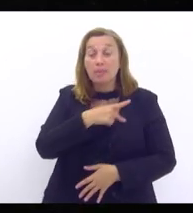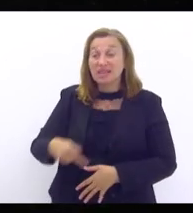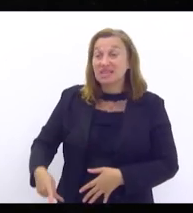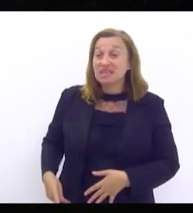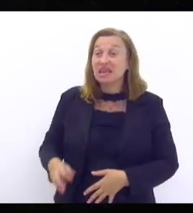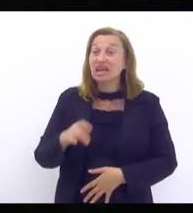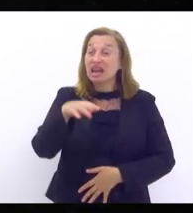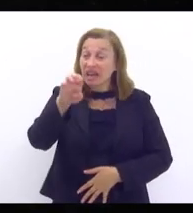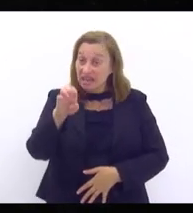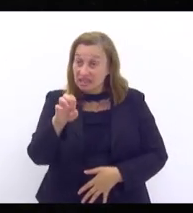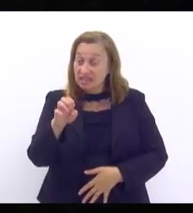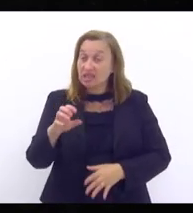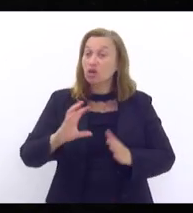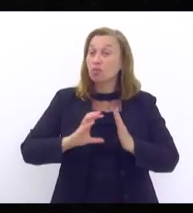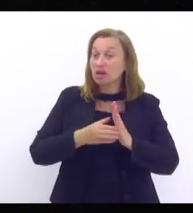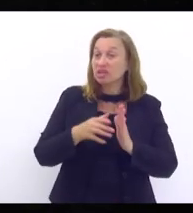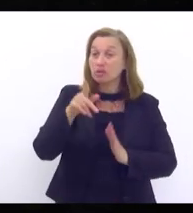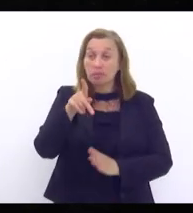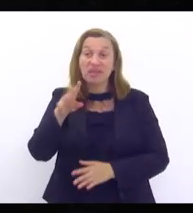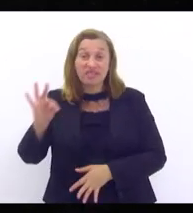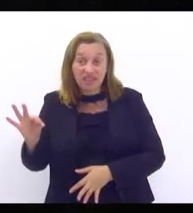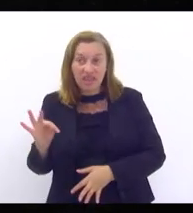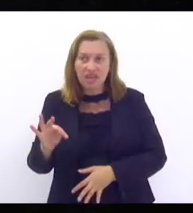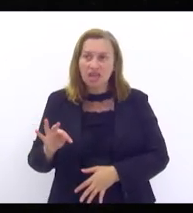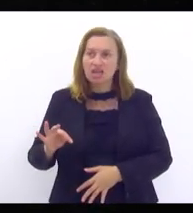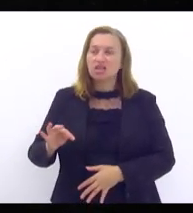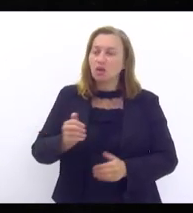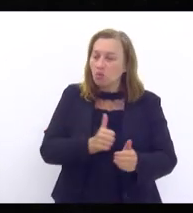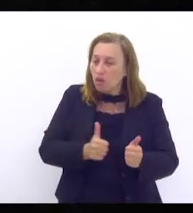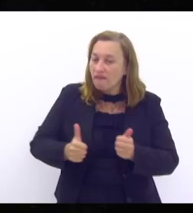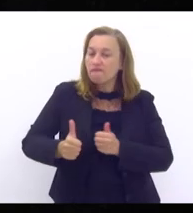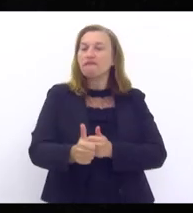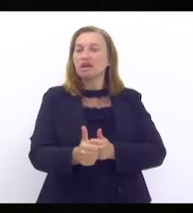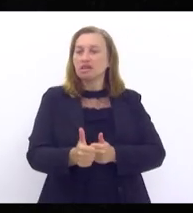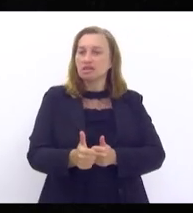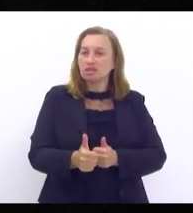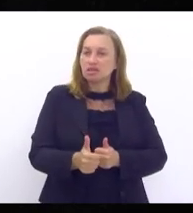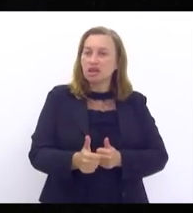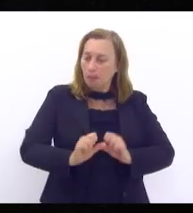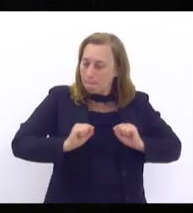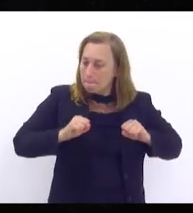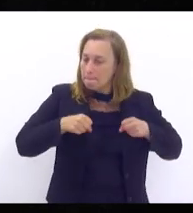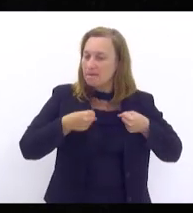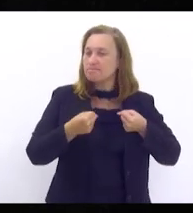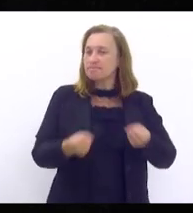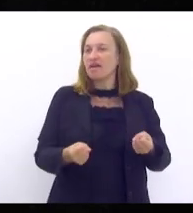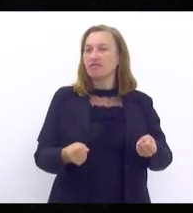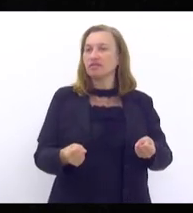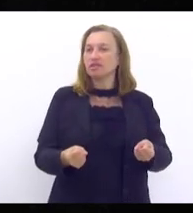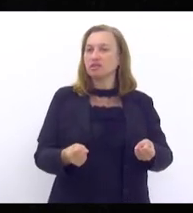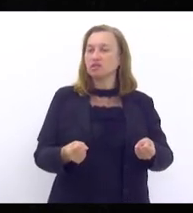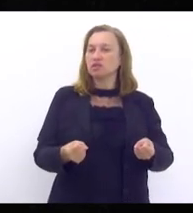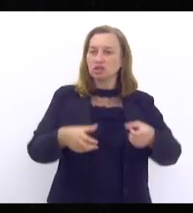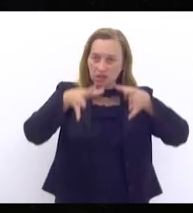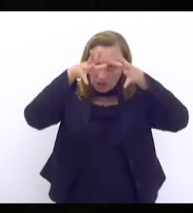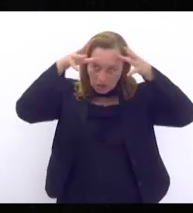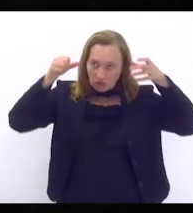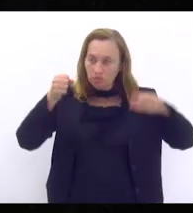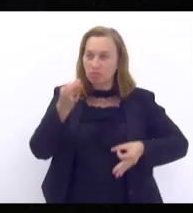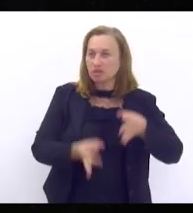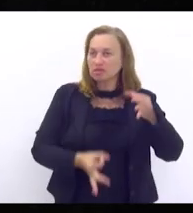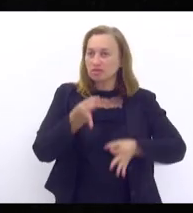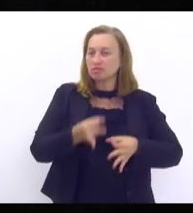Hoffmann e o Partido dos Trabalhadores estavam na linha de frente para defender o Supremo